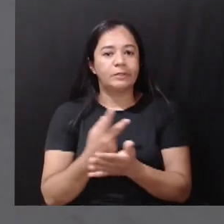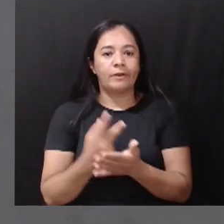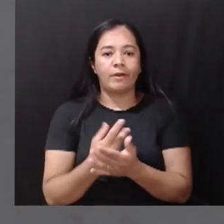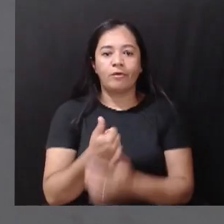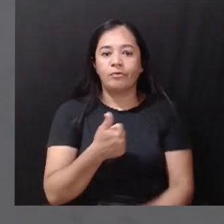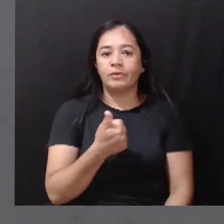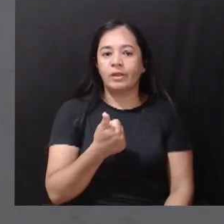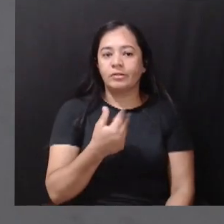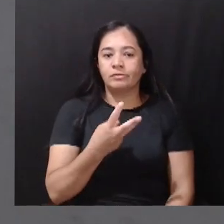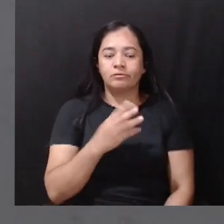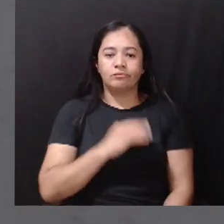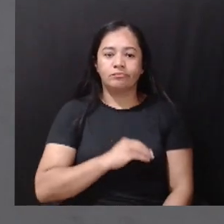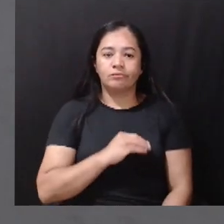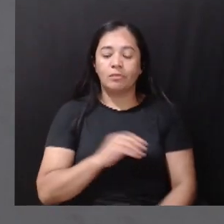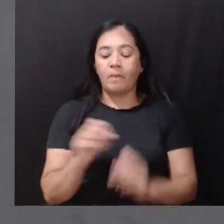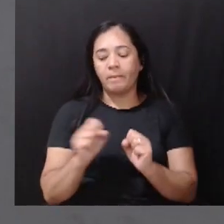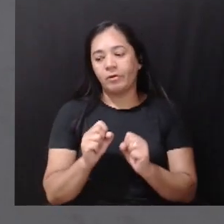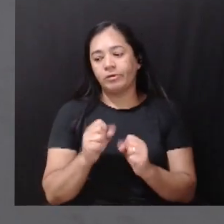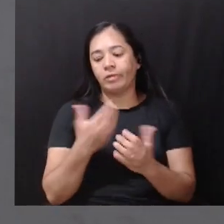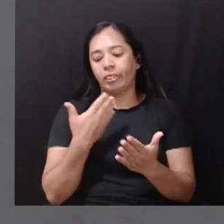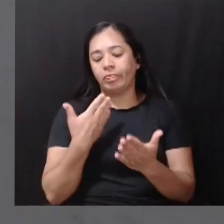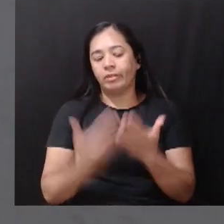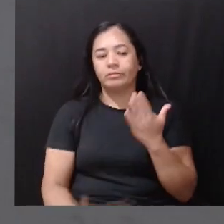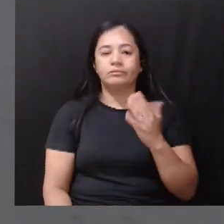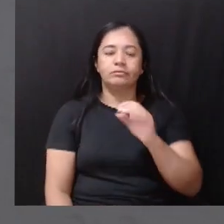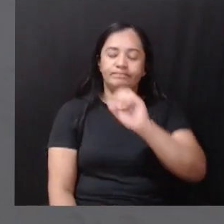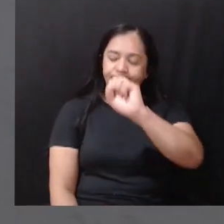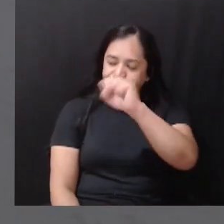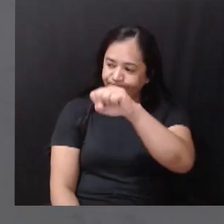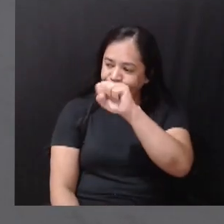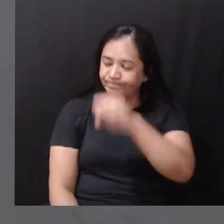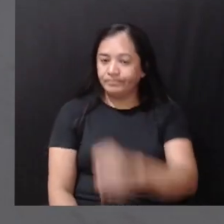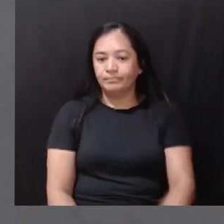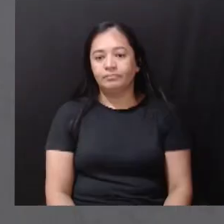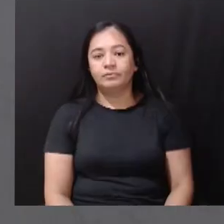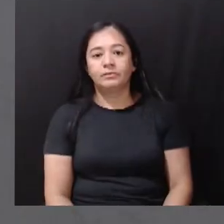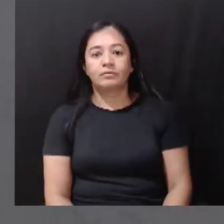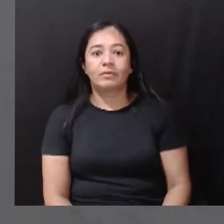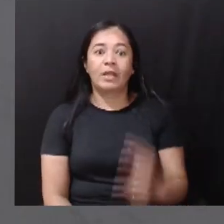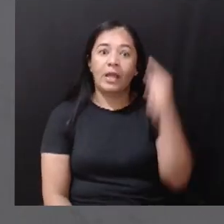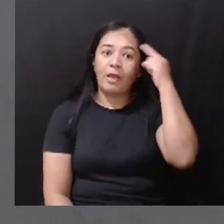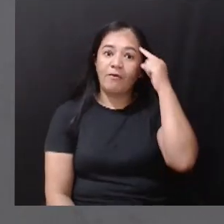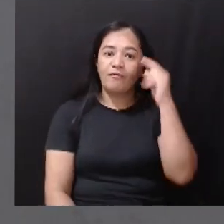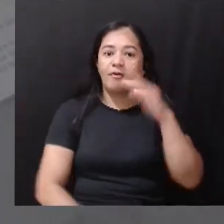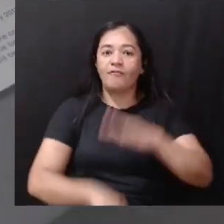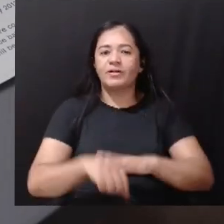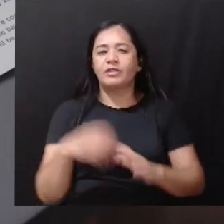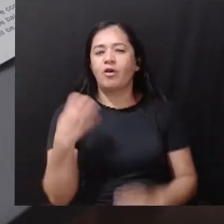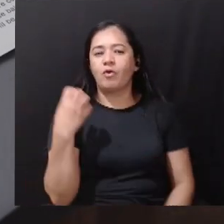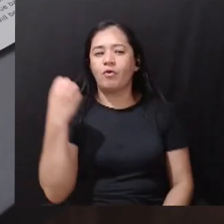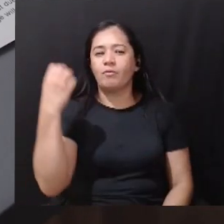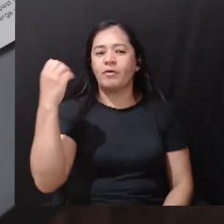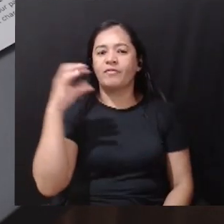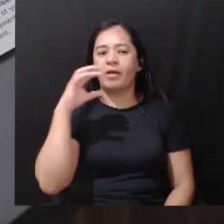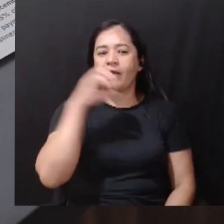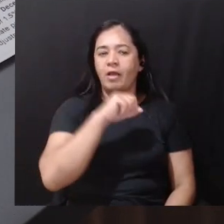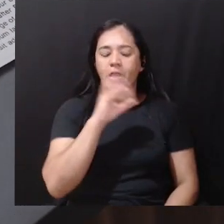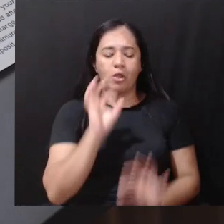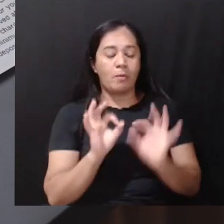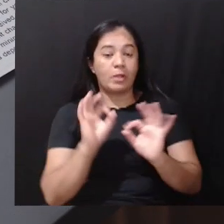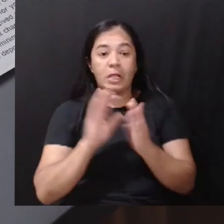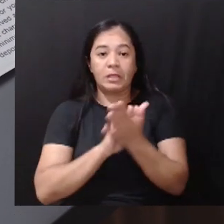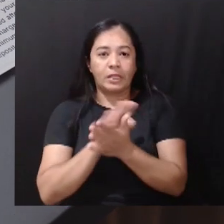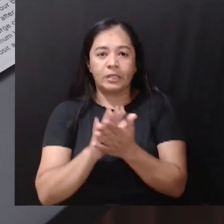ele pode ir por água abaixo, né? Exatamente. Então, acabei pensando ali, vou fazer uma viagem de última hora, não me planejei, ou